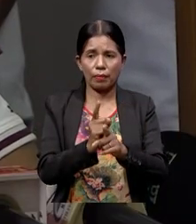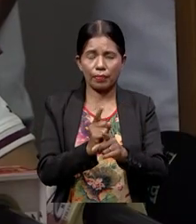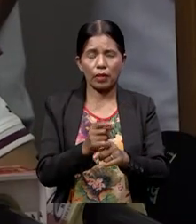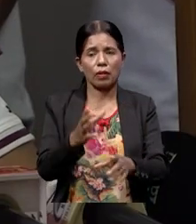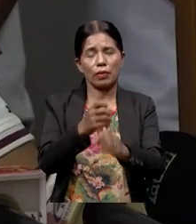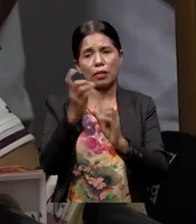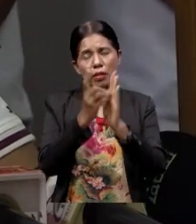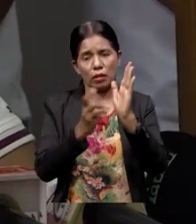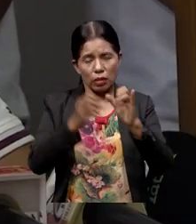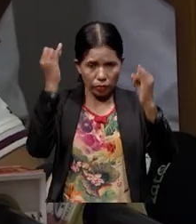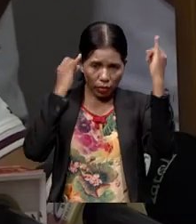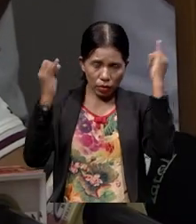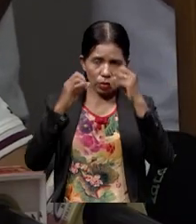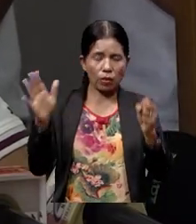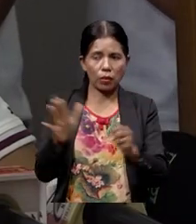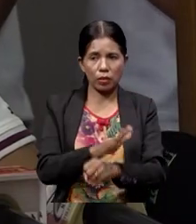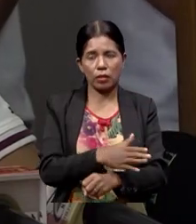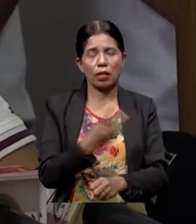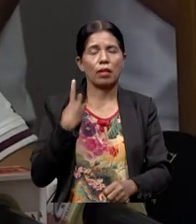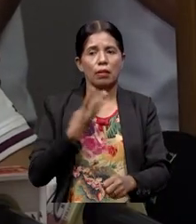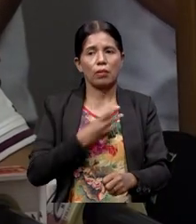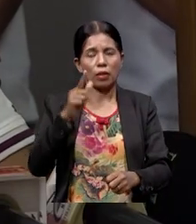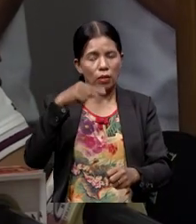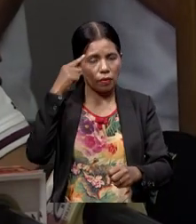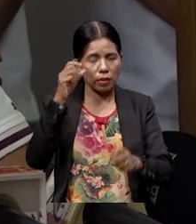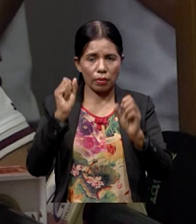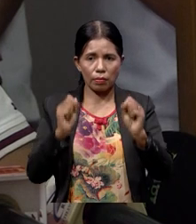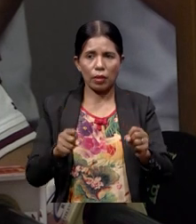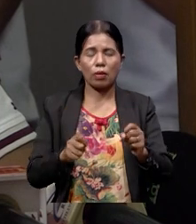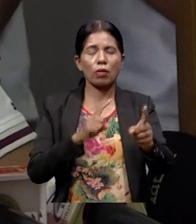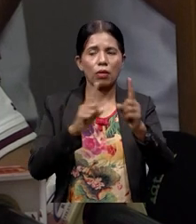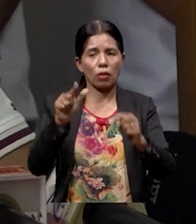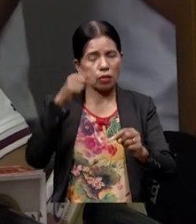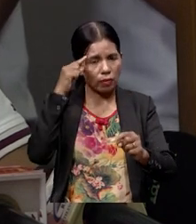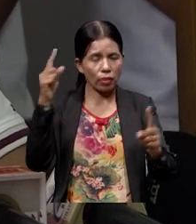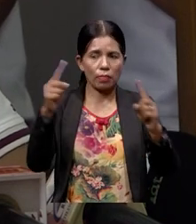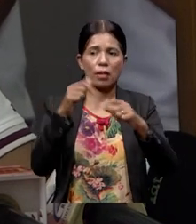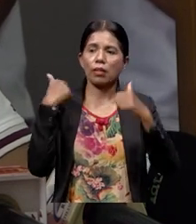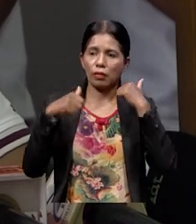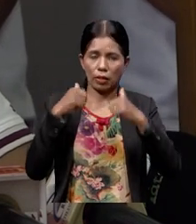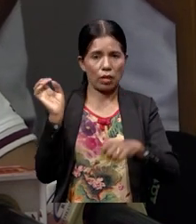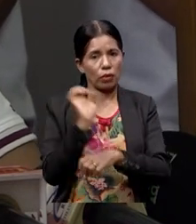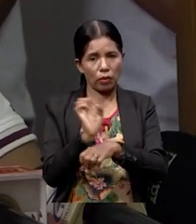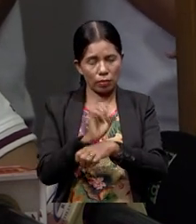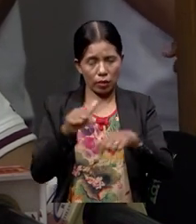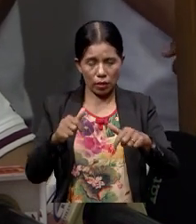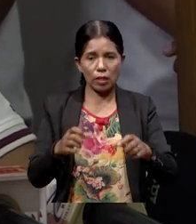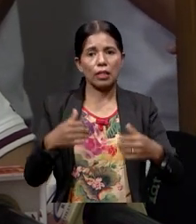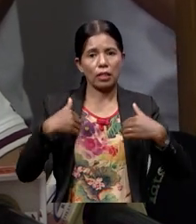dados, informação completa, a tu atoba governo, não é a tua intervenção rumo ao governo, nem a atividade econômica, a Railara, bela informação no